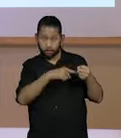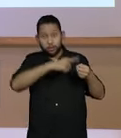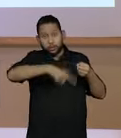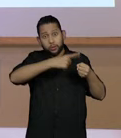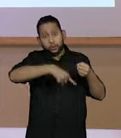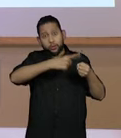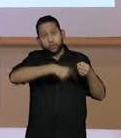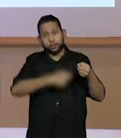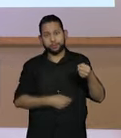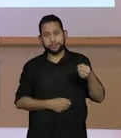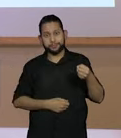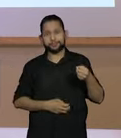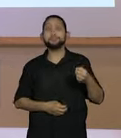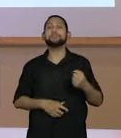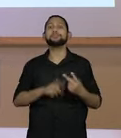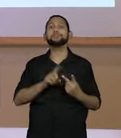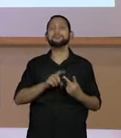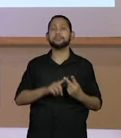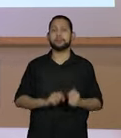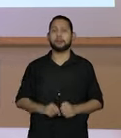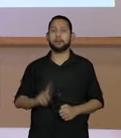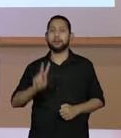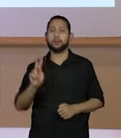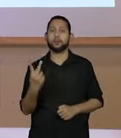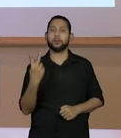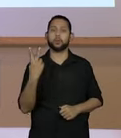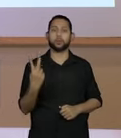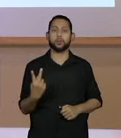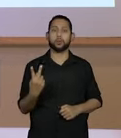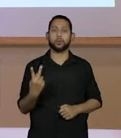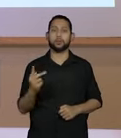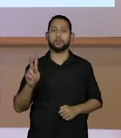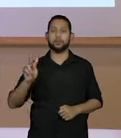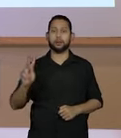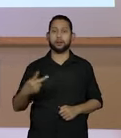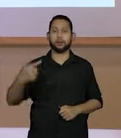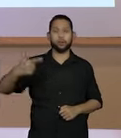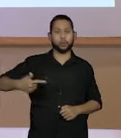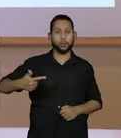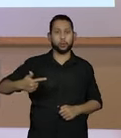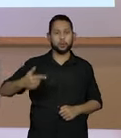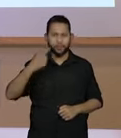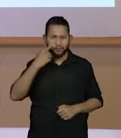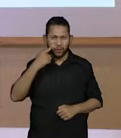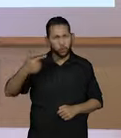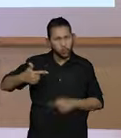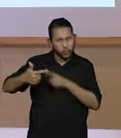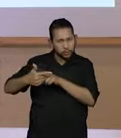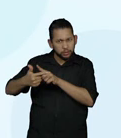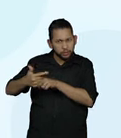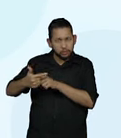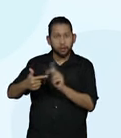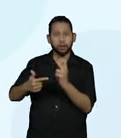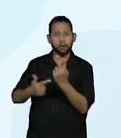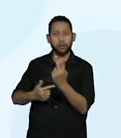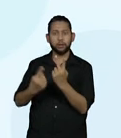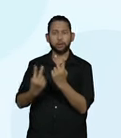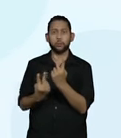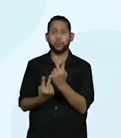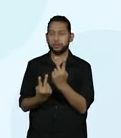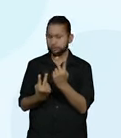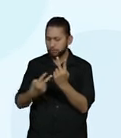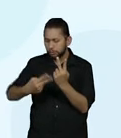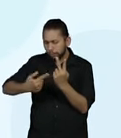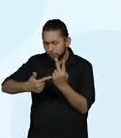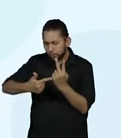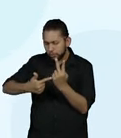E no caso do H2, a gente tem aqui então um 2zinho, que é o índice, que representa